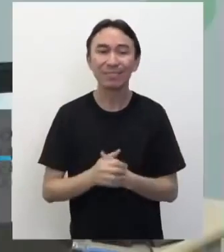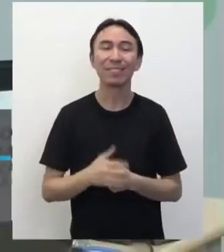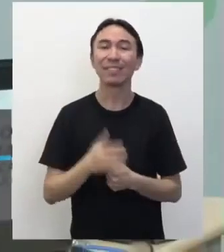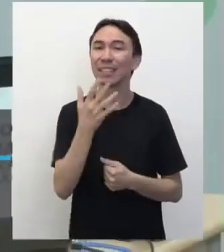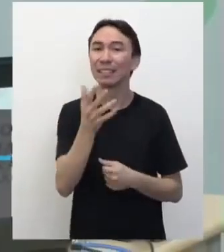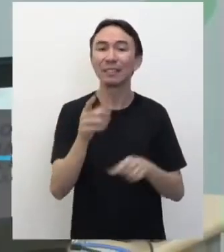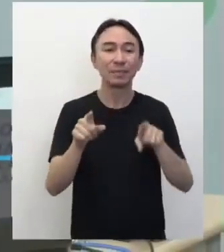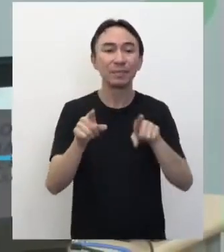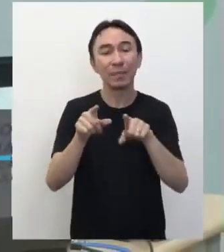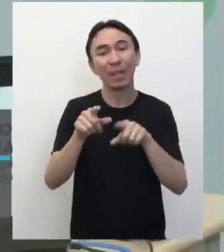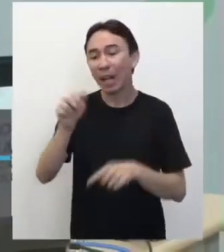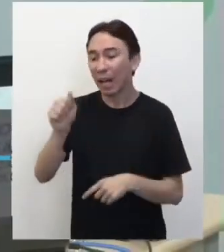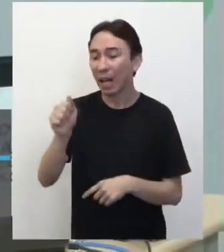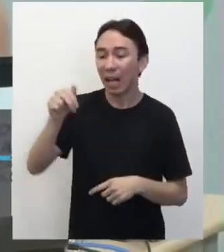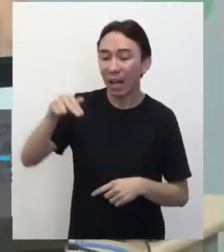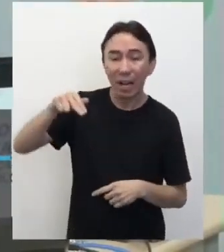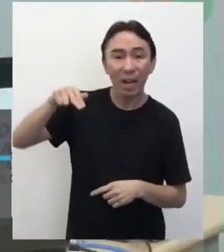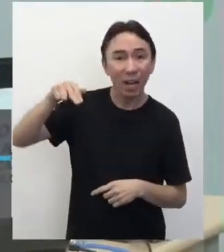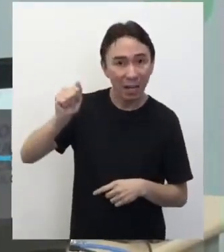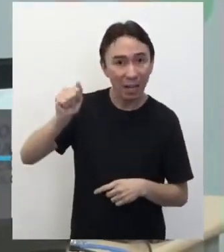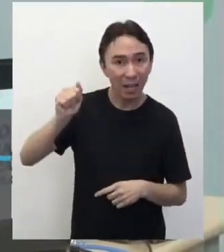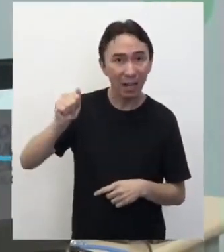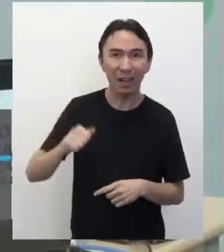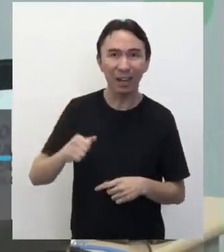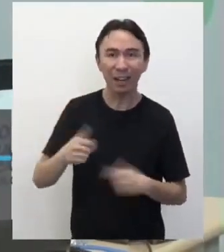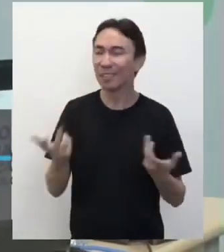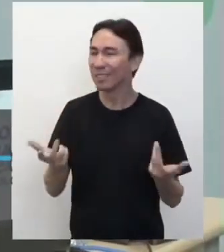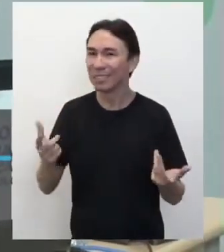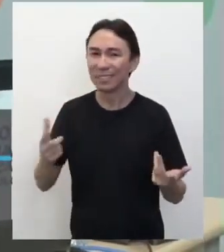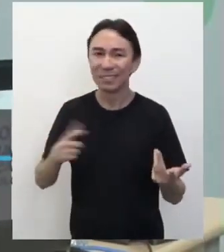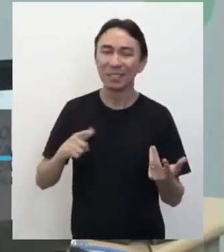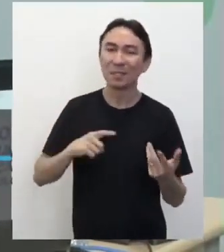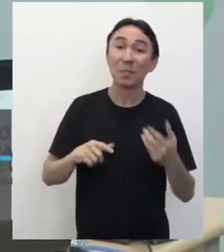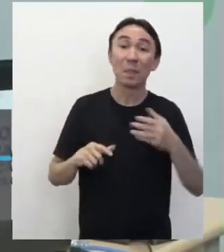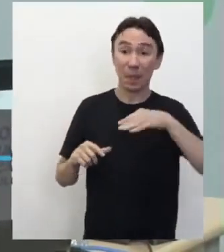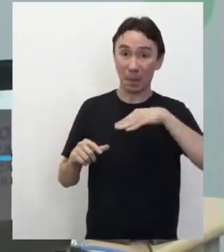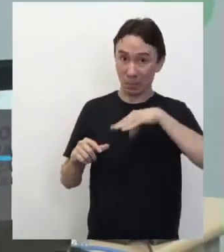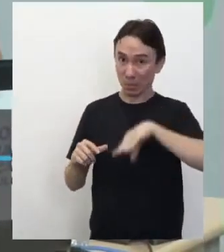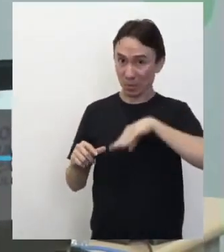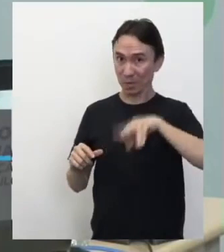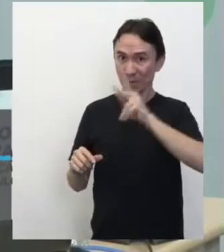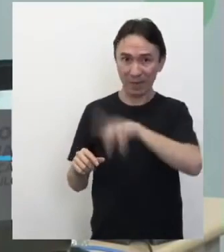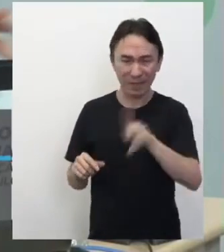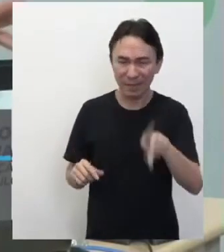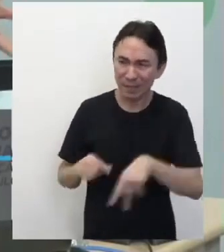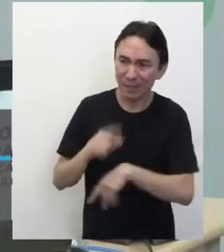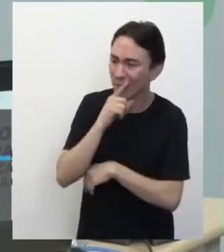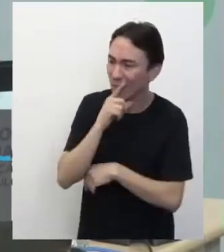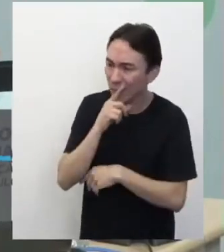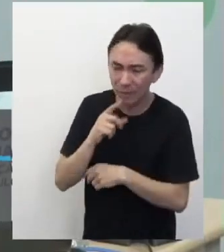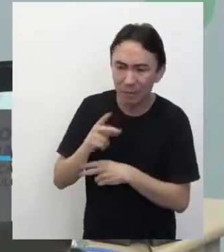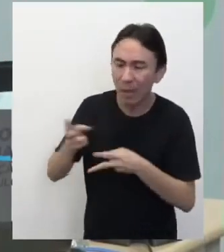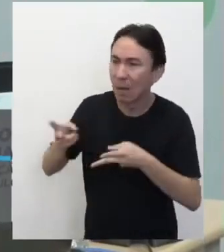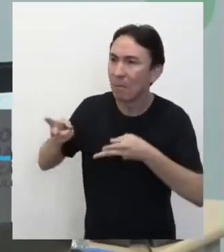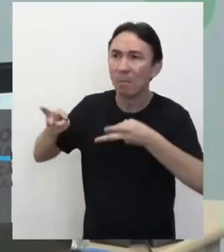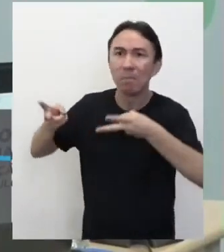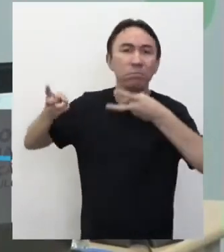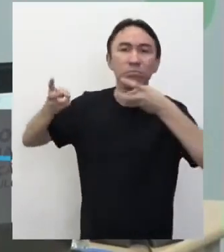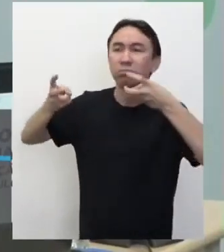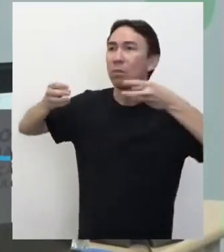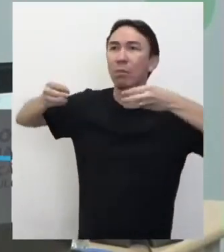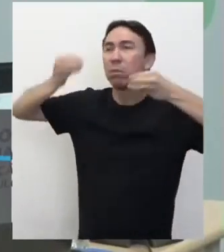conseguiu trazer isso de uma forma... A gente consegue viajar, né? Genial. Professores de português conseguem interpretar além ali, mas se você fez